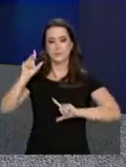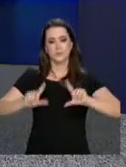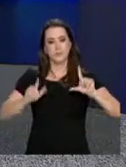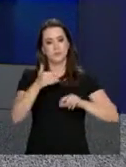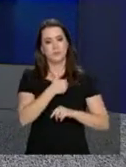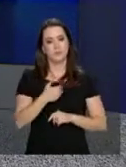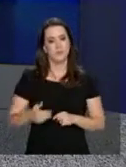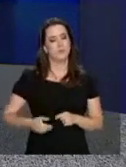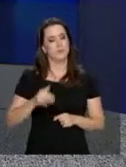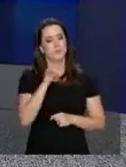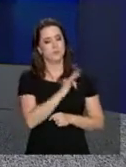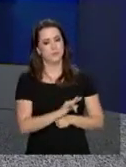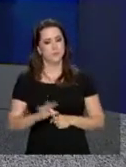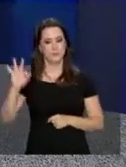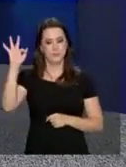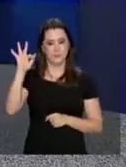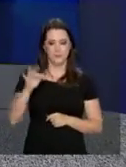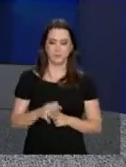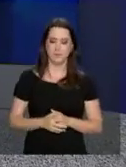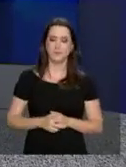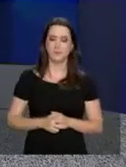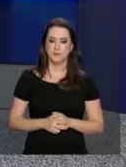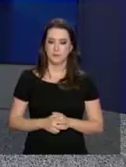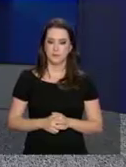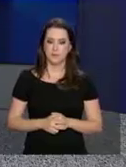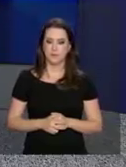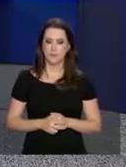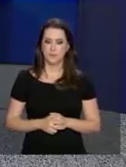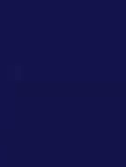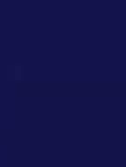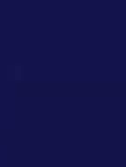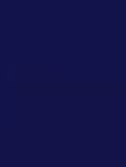e continue com a gente aqui na NBR, a TV do Governo Federal.